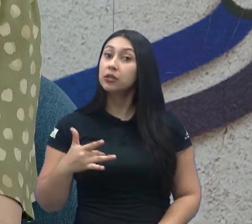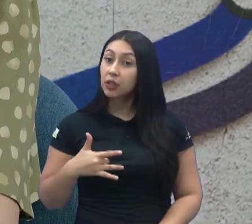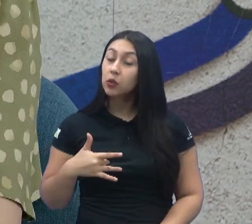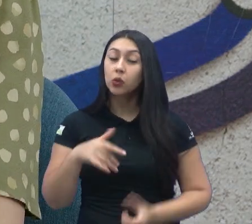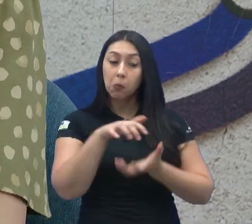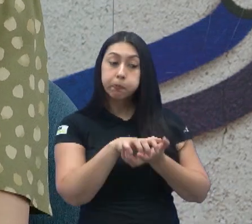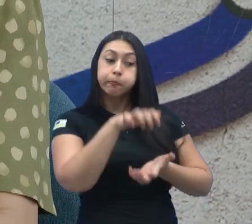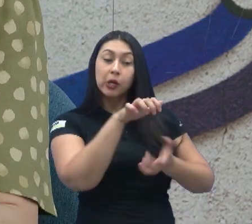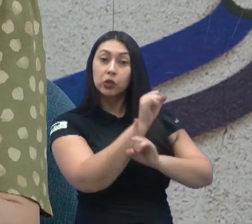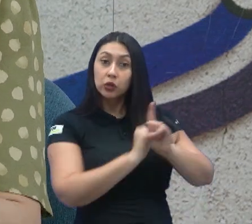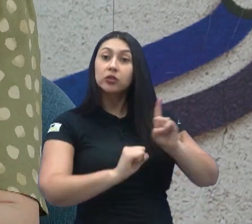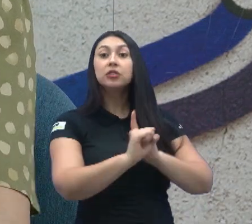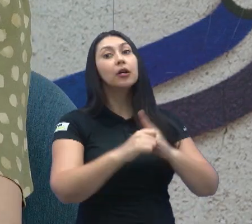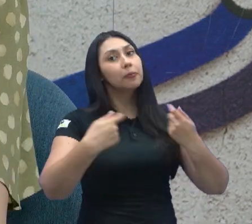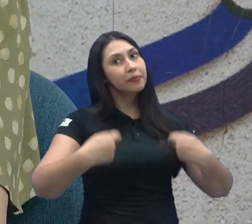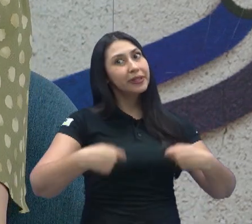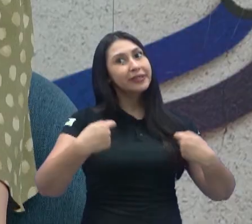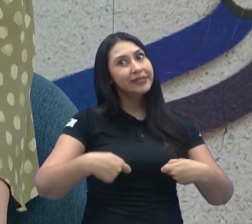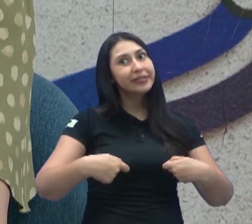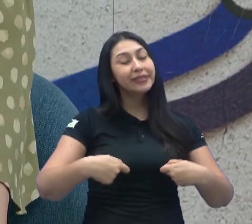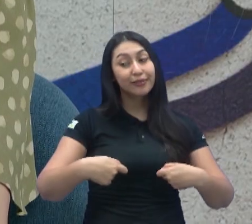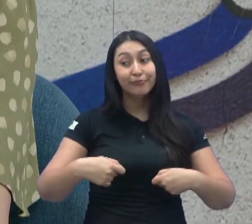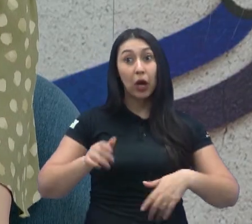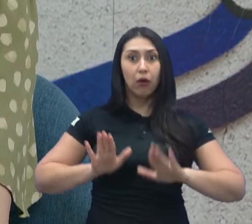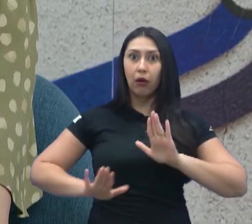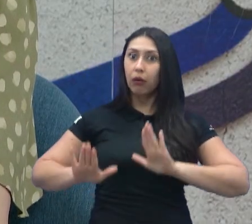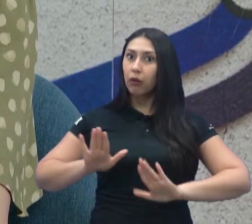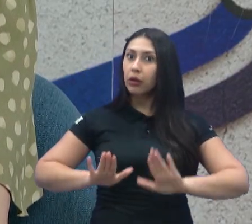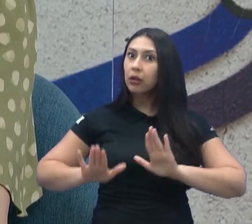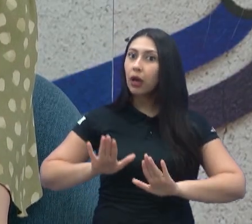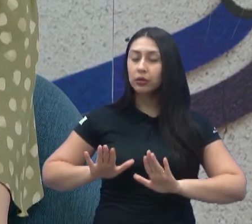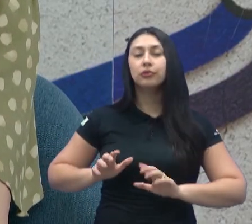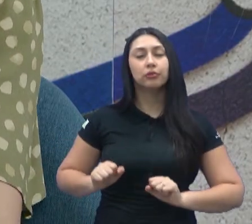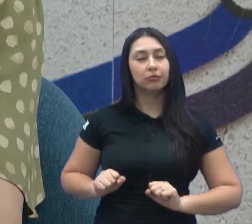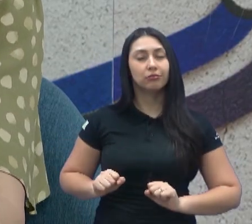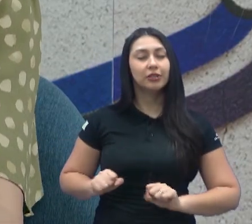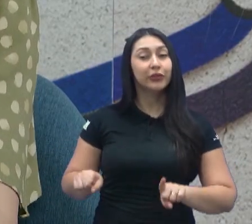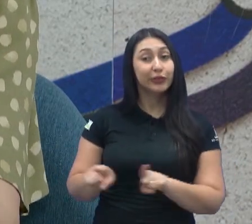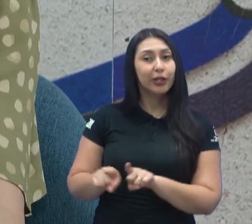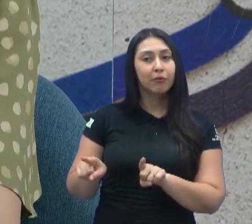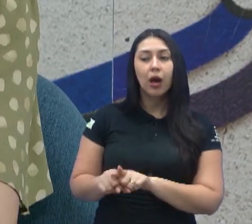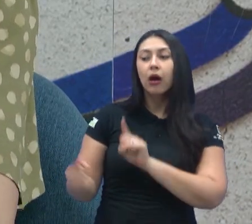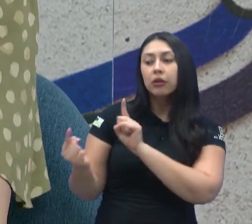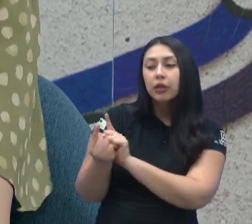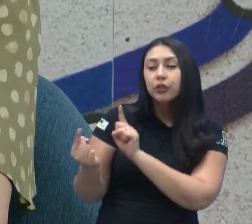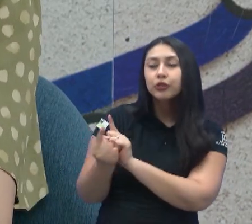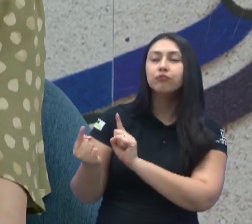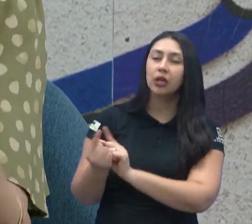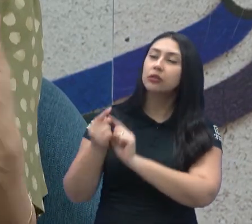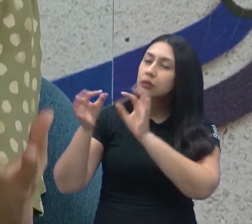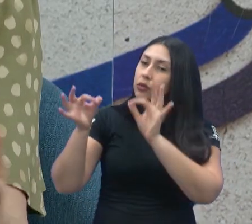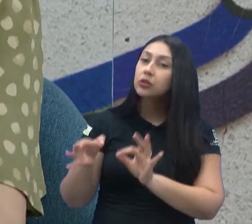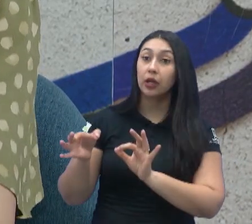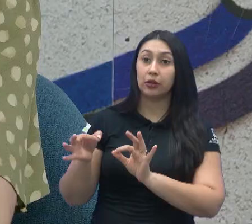área social, precisa ter um pouco de cuidado com essa situação e oferecer um atendimento cuidadoso, né,